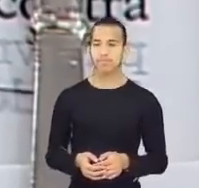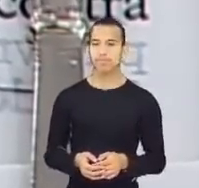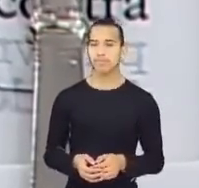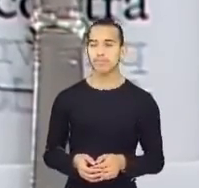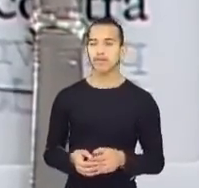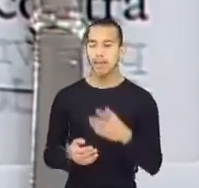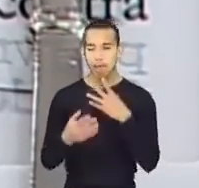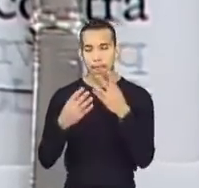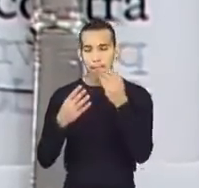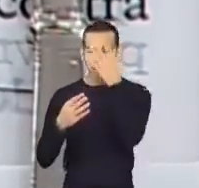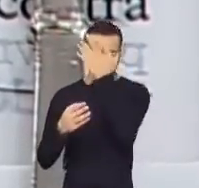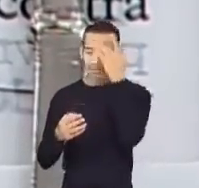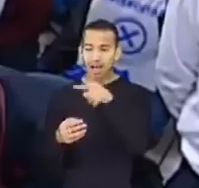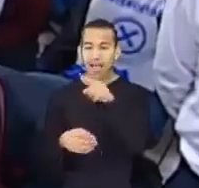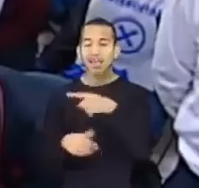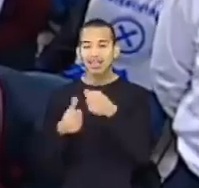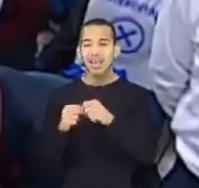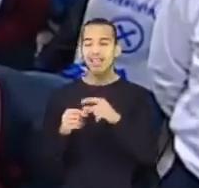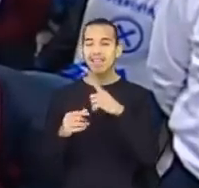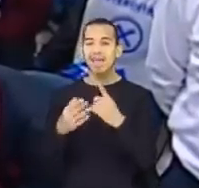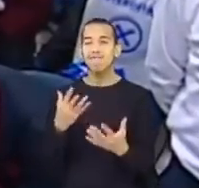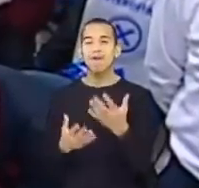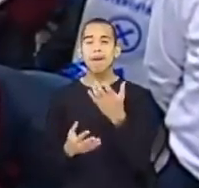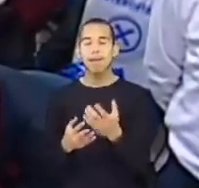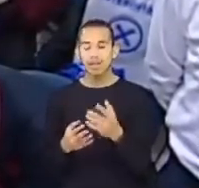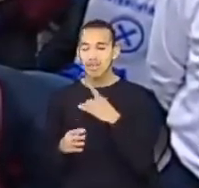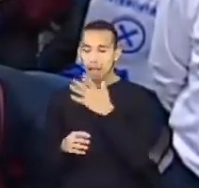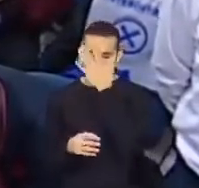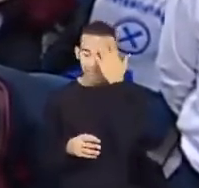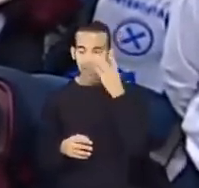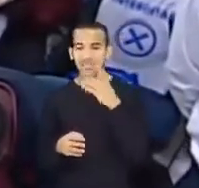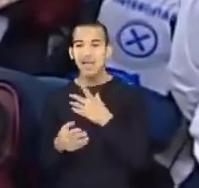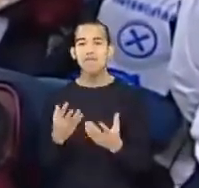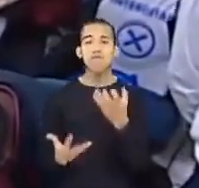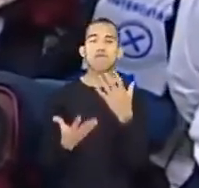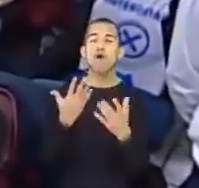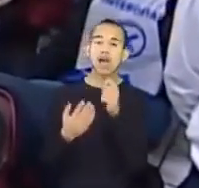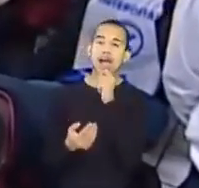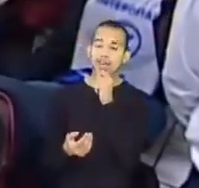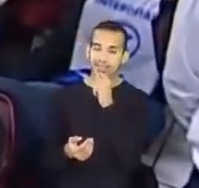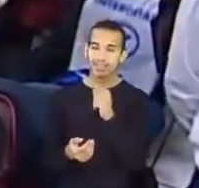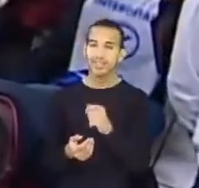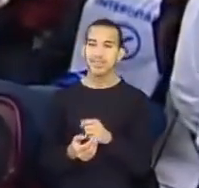Tem muita gente aqui que está na fumaça. Tem uns que ainda estão no fogo, o fogo vem antes. Tem uns que estão no fogo